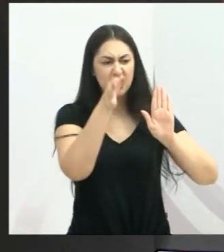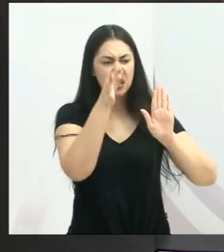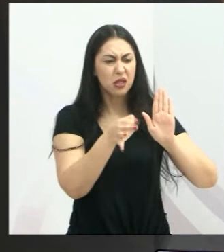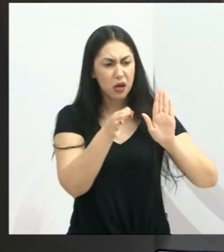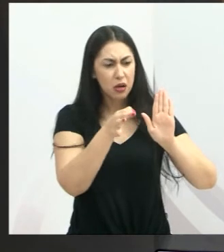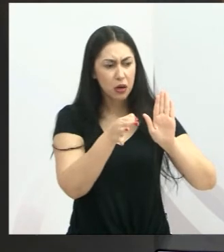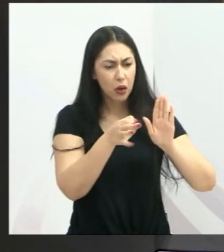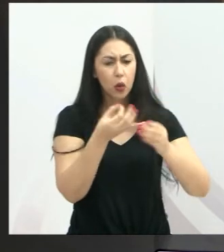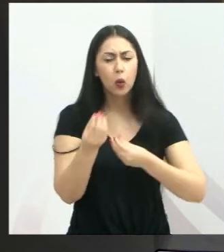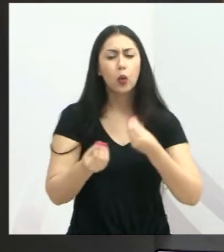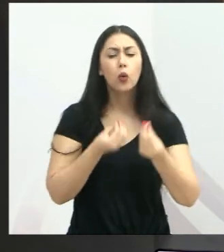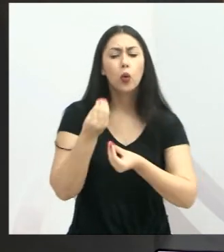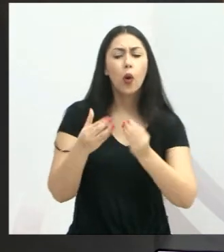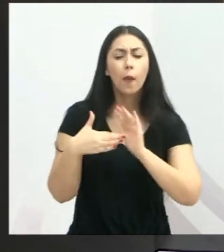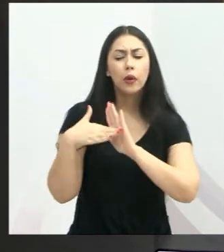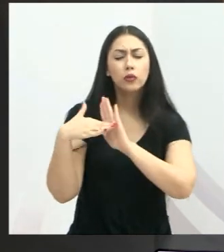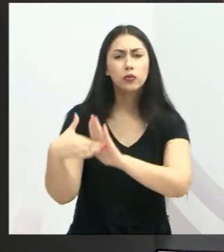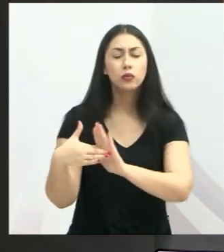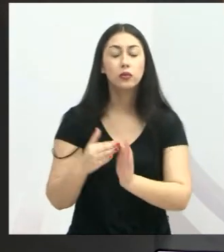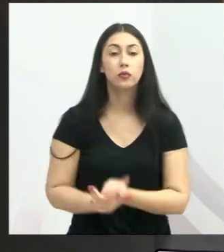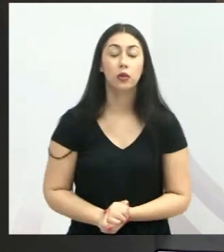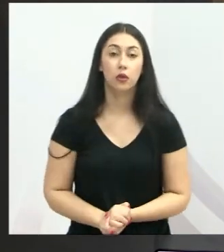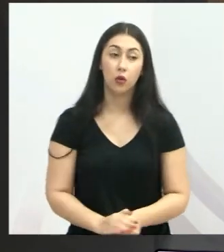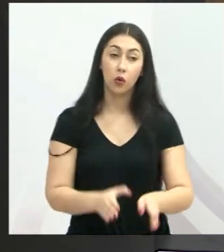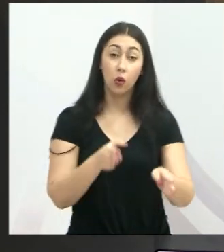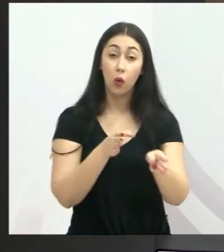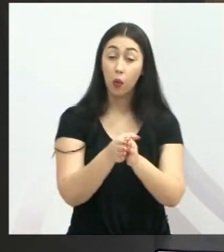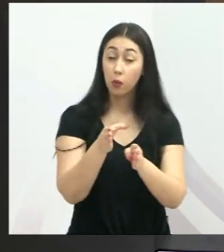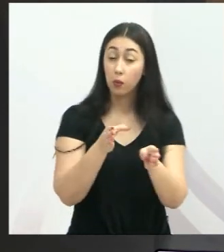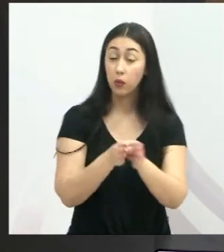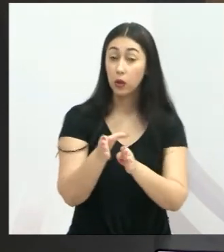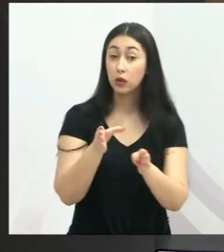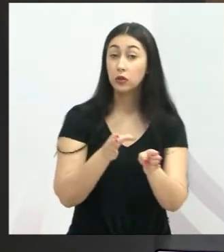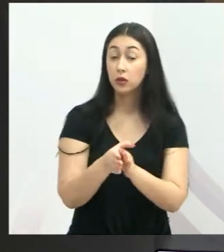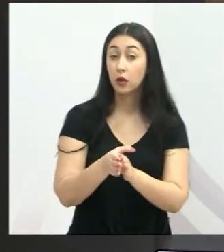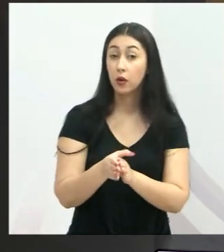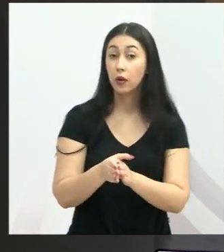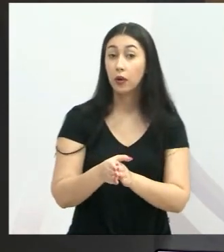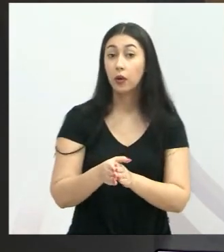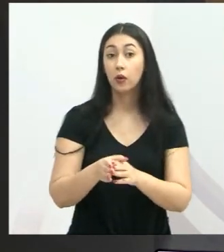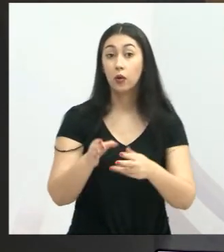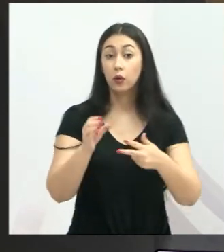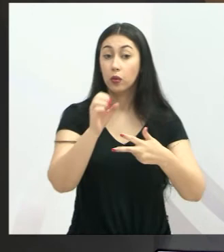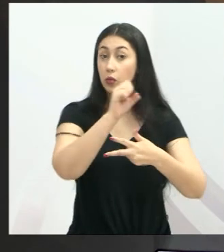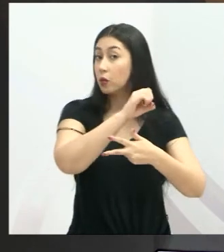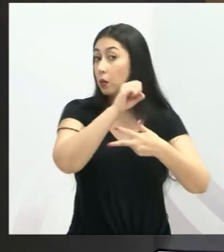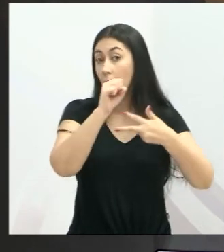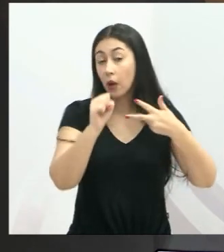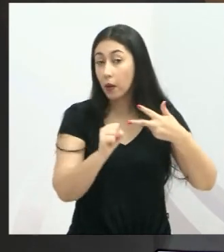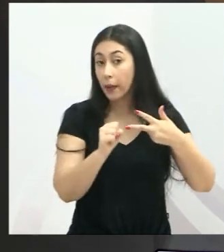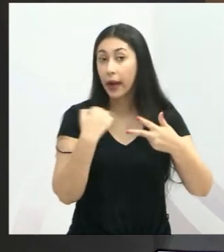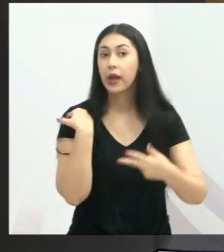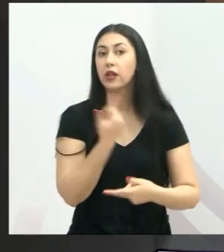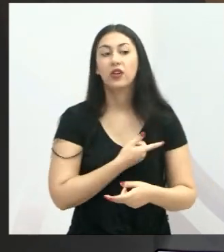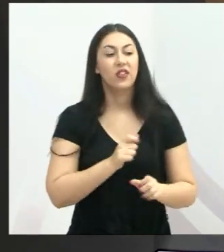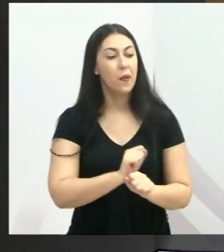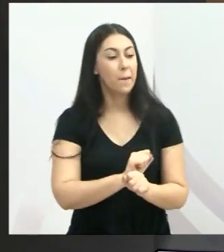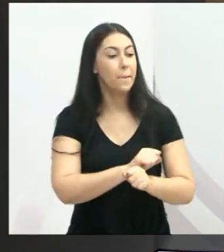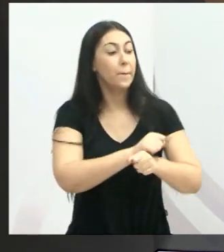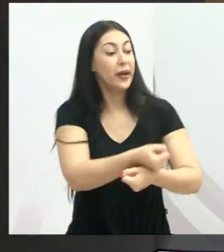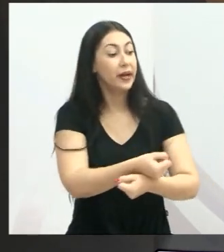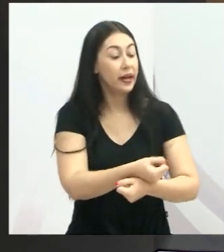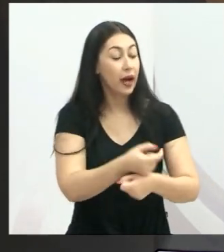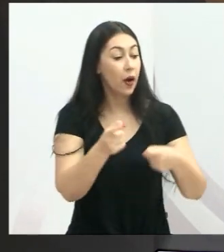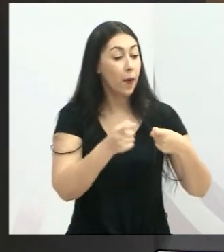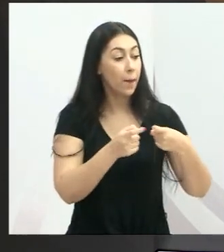Covid-19. Uma recomendação que venha do poder público. Lógico, nós não podemos obrigar o médico que está ali na linha da